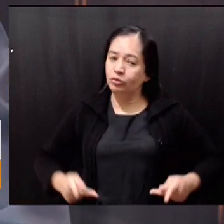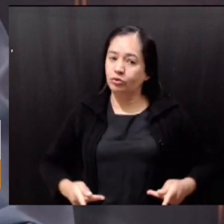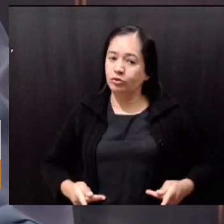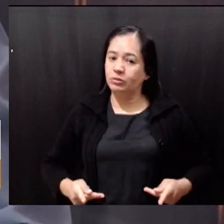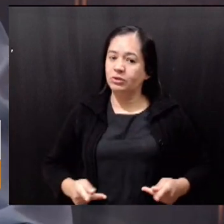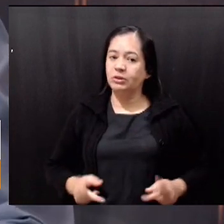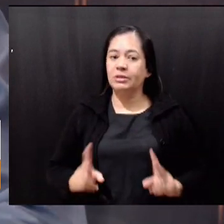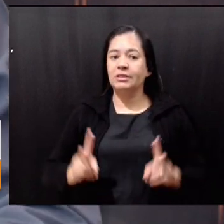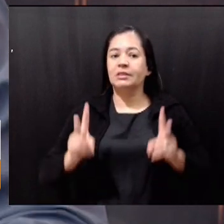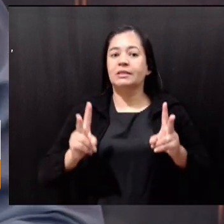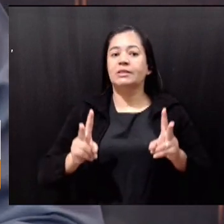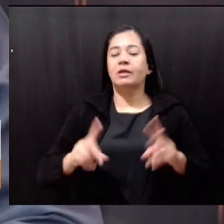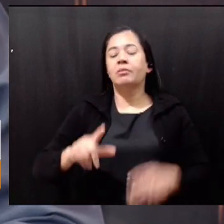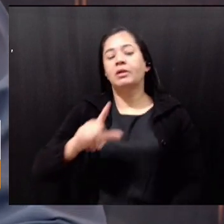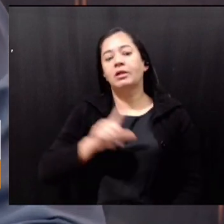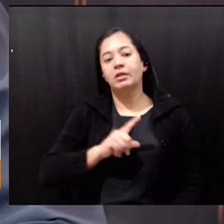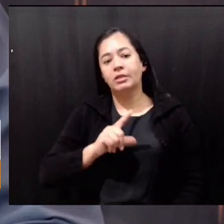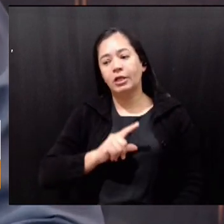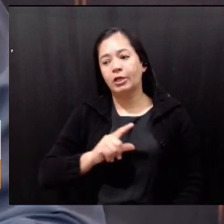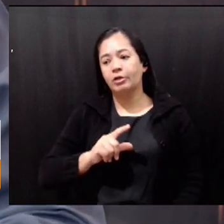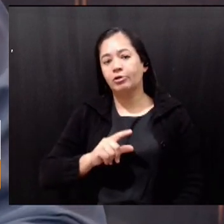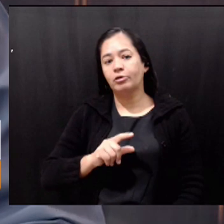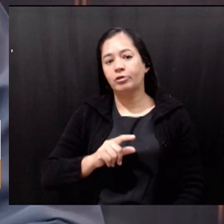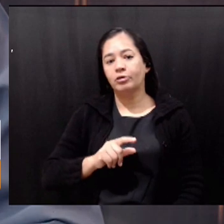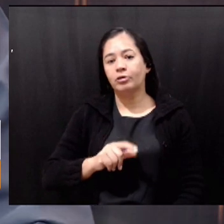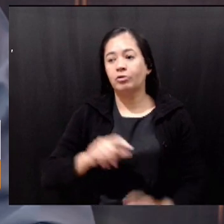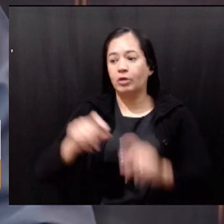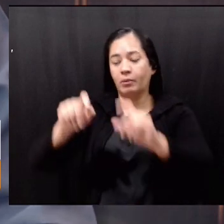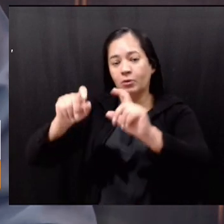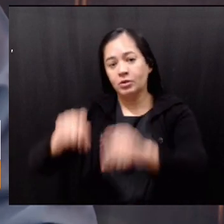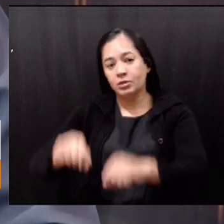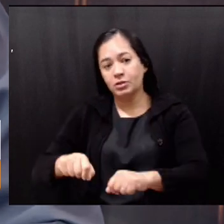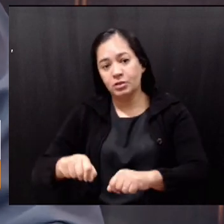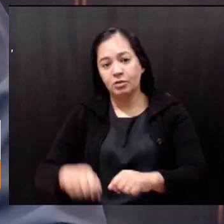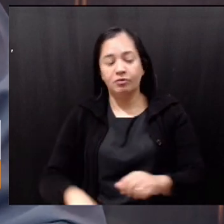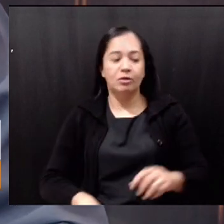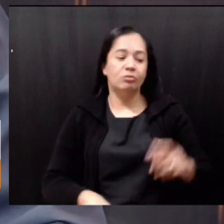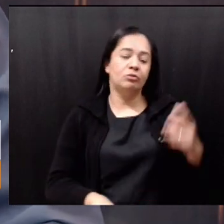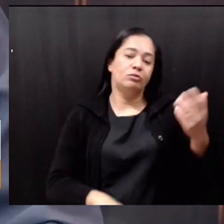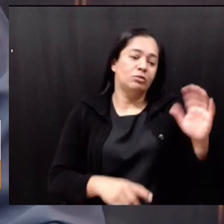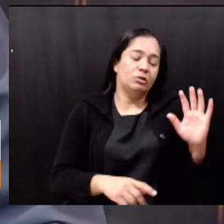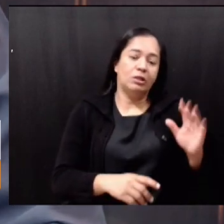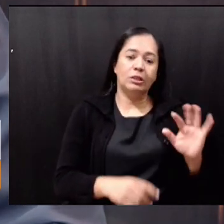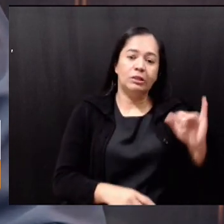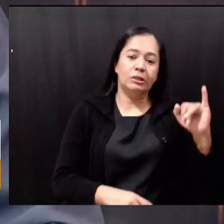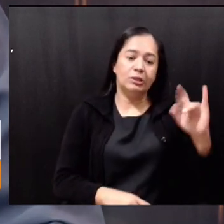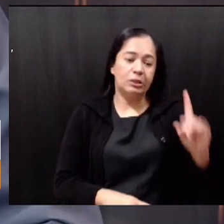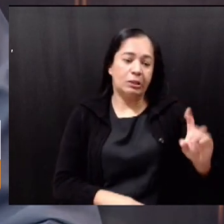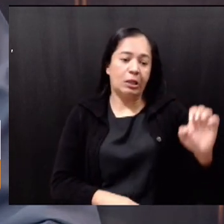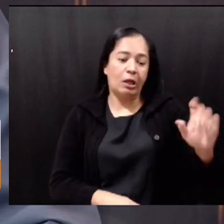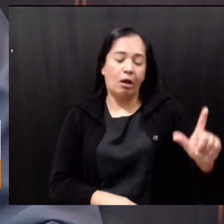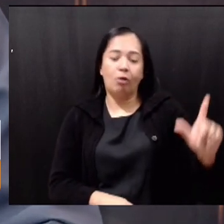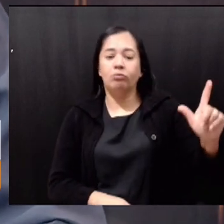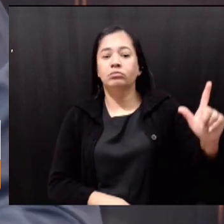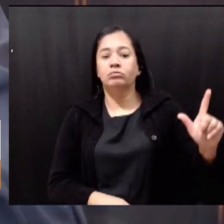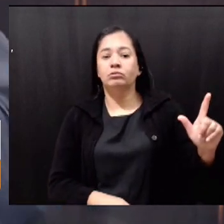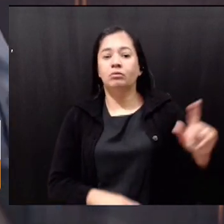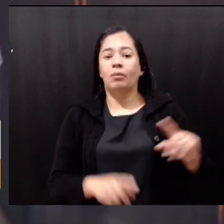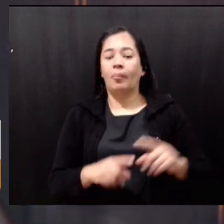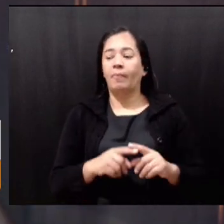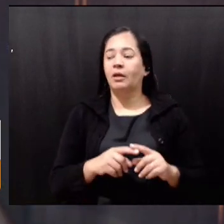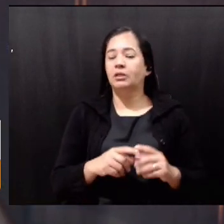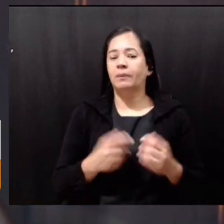ideal e tem o que é possível. Então a gente ter esse olhar, às vezes afastar um pouco do